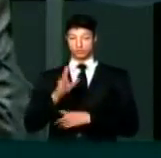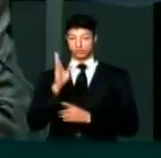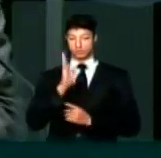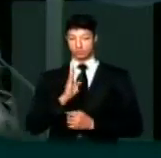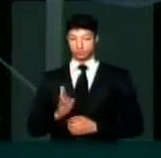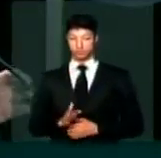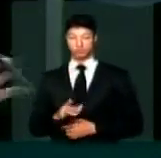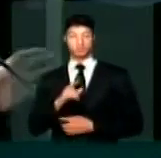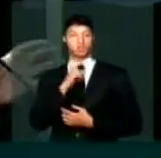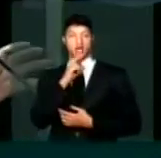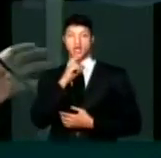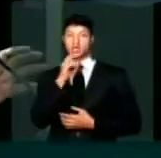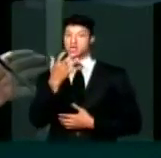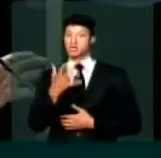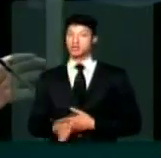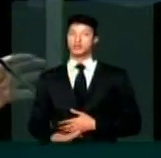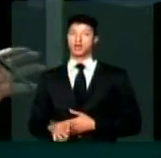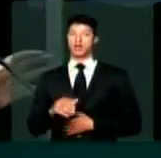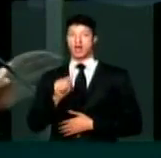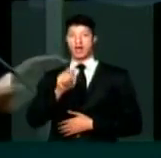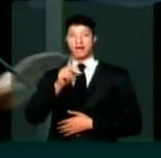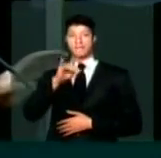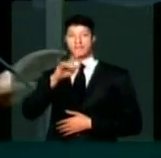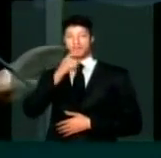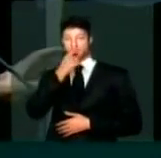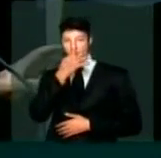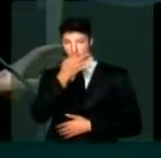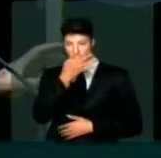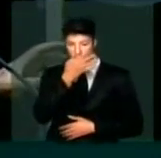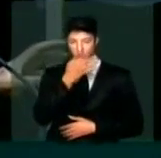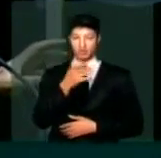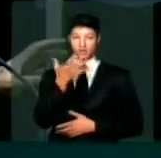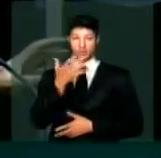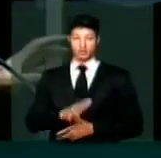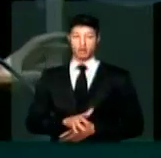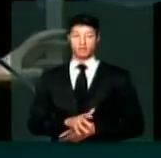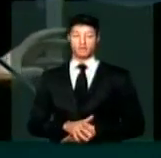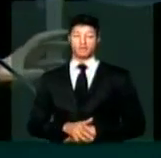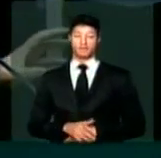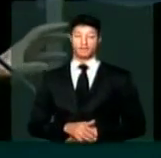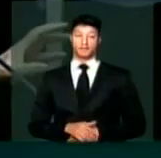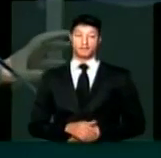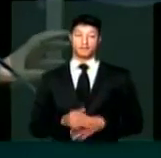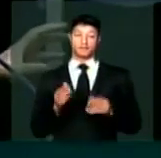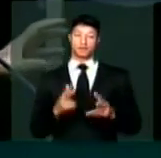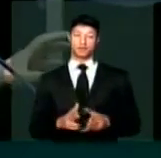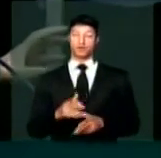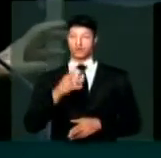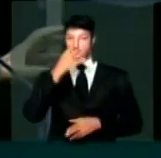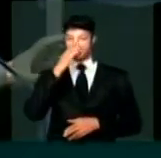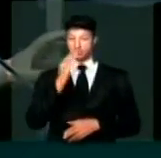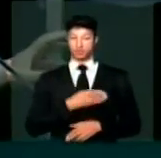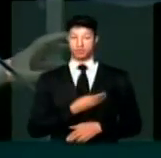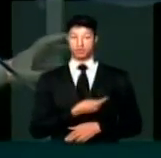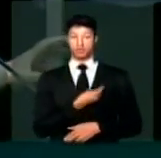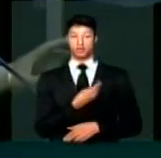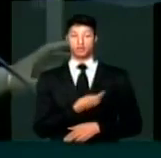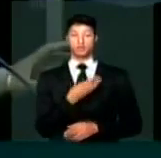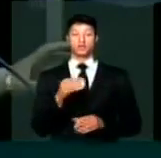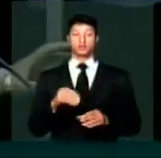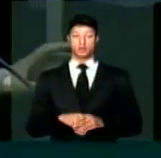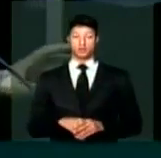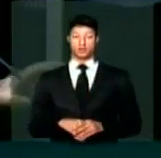brasileira. Ninguém mais quer apito, ninguém mais quer ser tratado como condenados a viver dentro